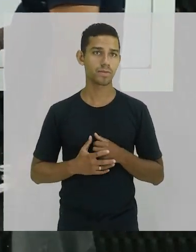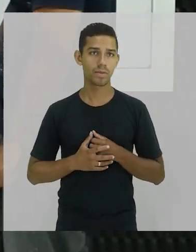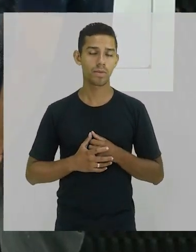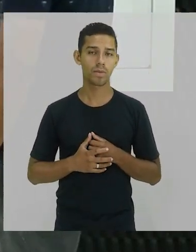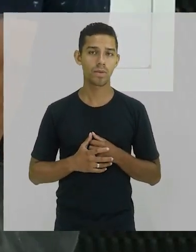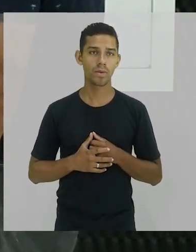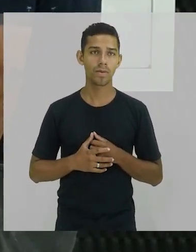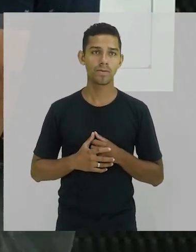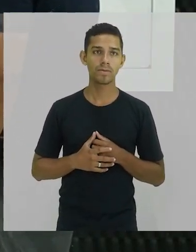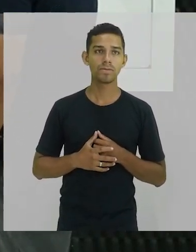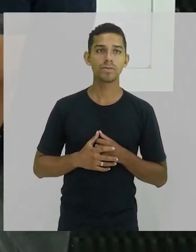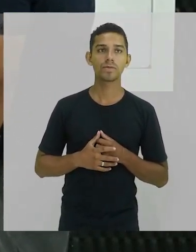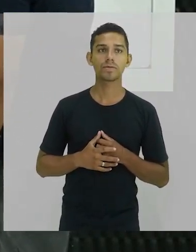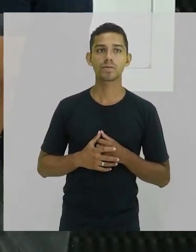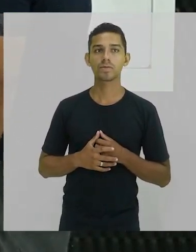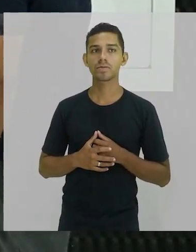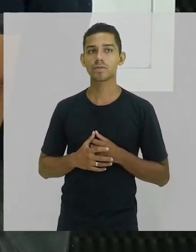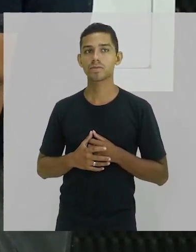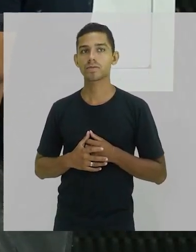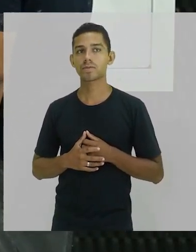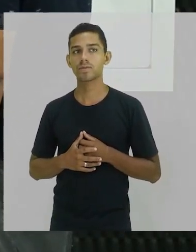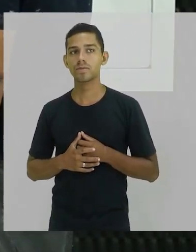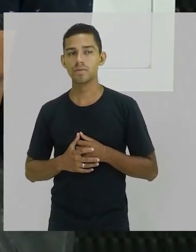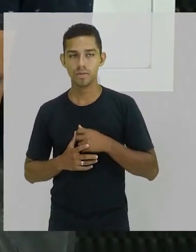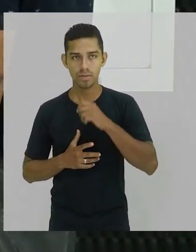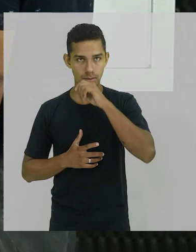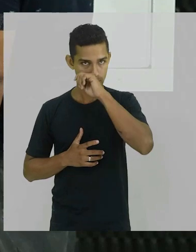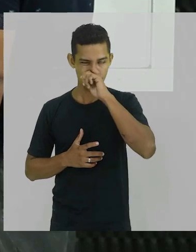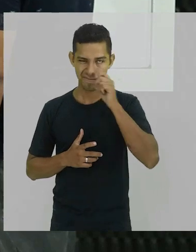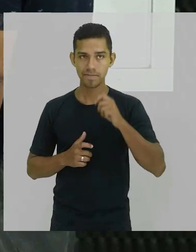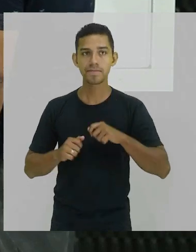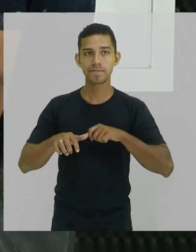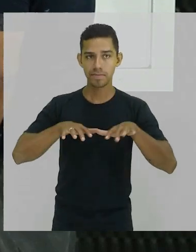ok? E nós temos aqui